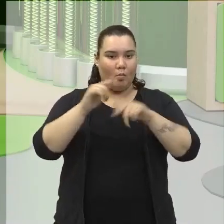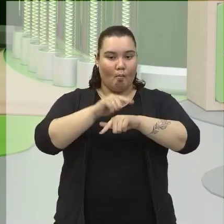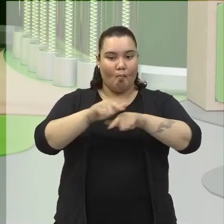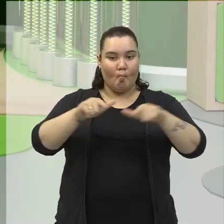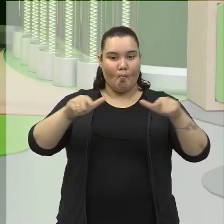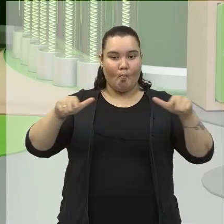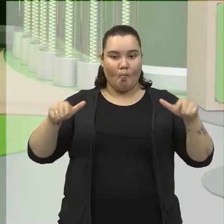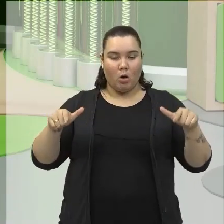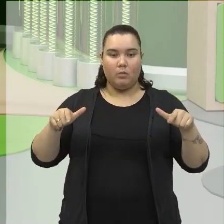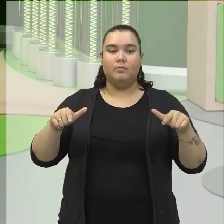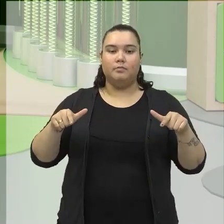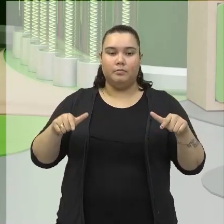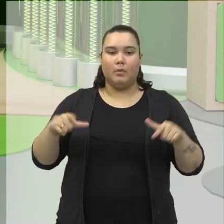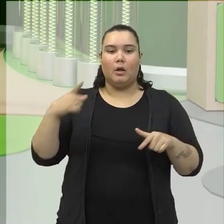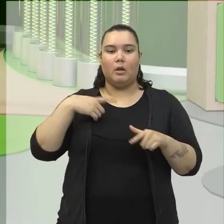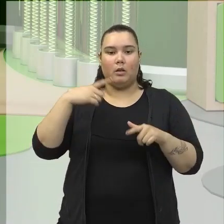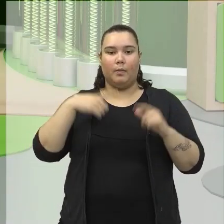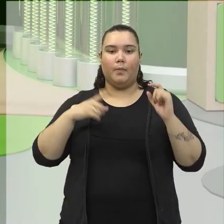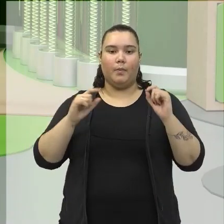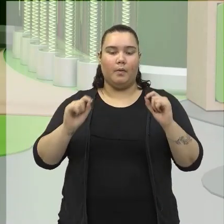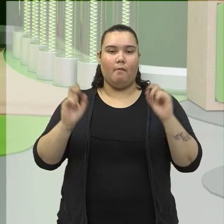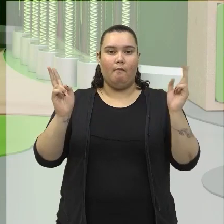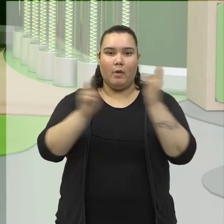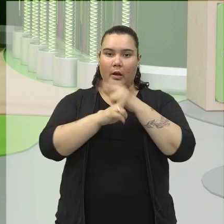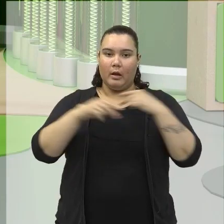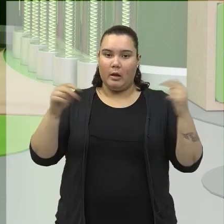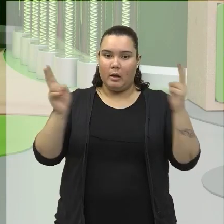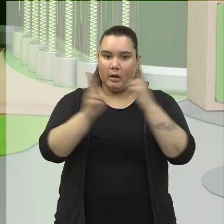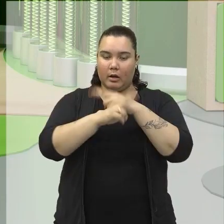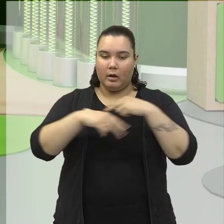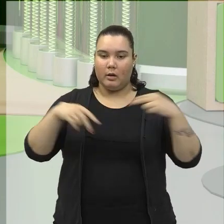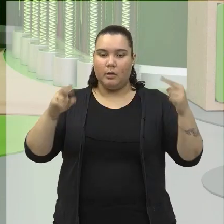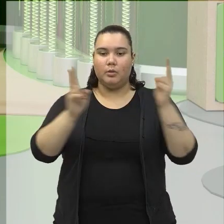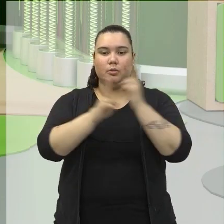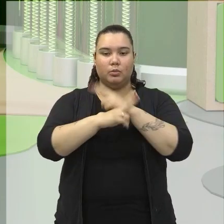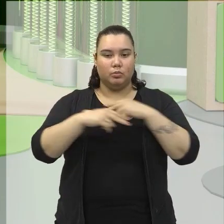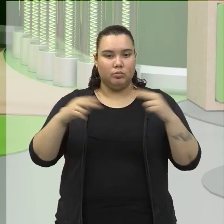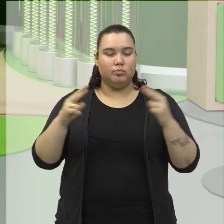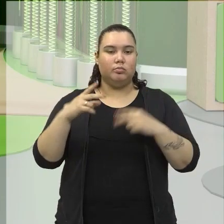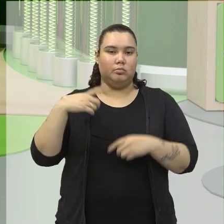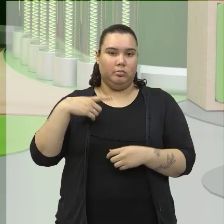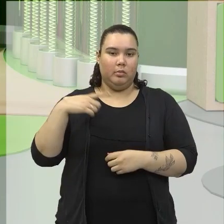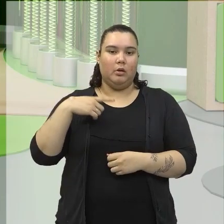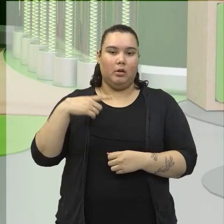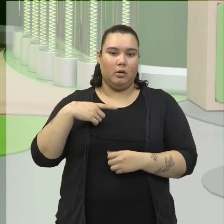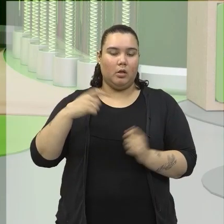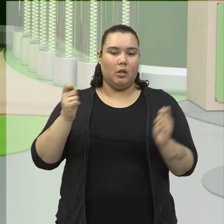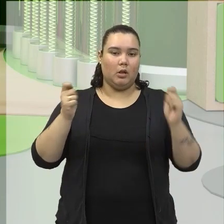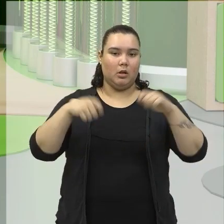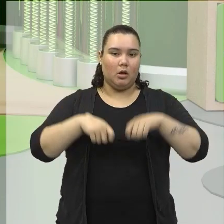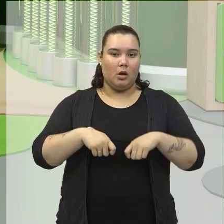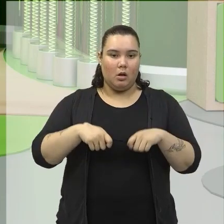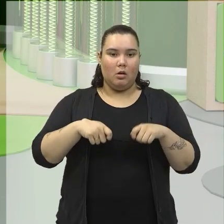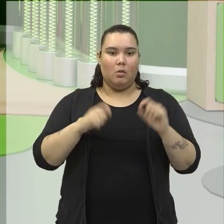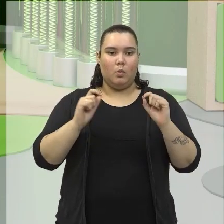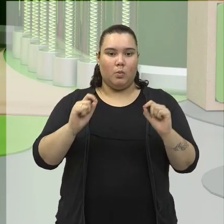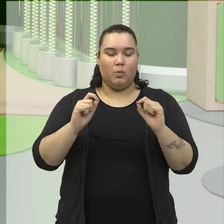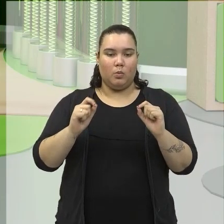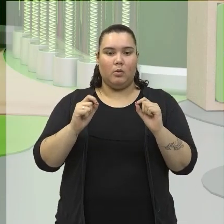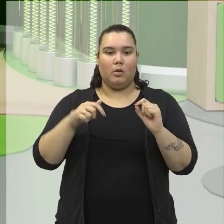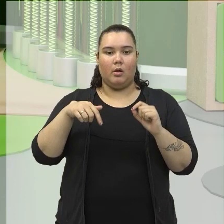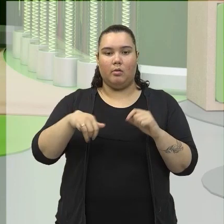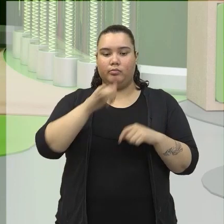aí tem uma circulação, né, de vento ali um pouco mais eficiente para que eles possam mover aí